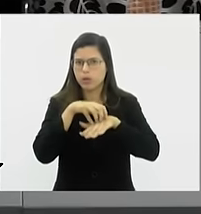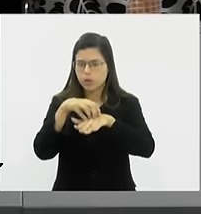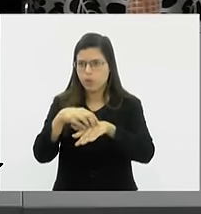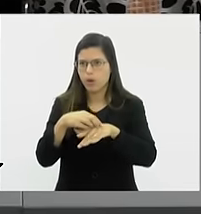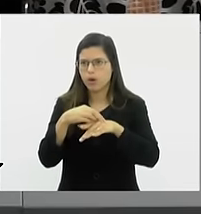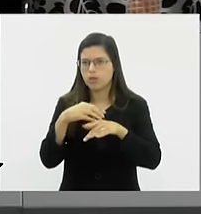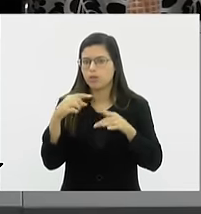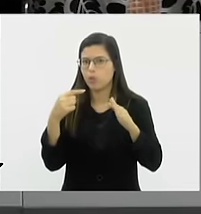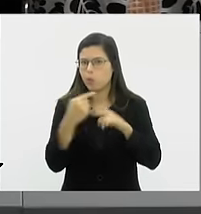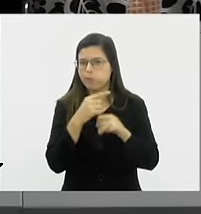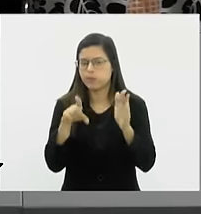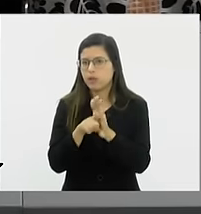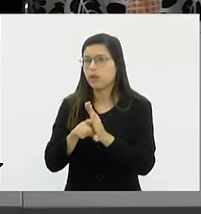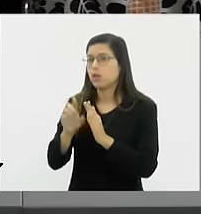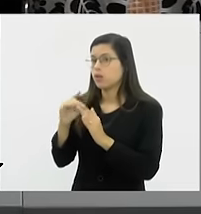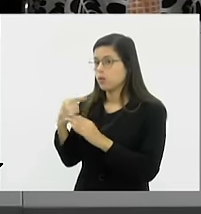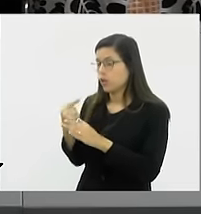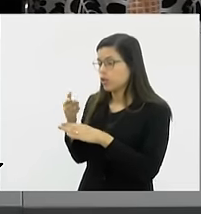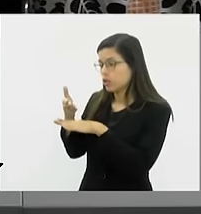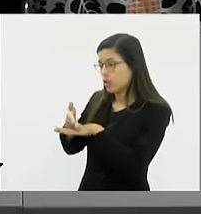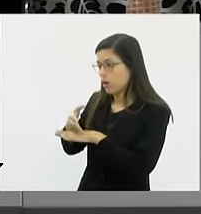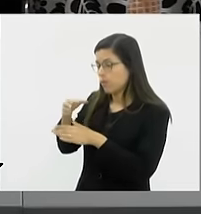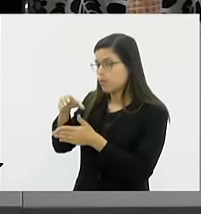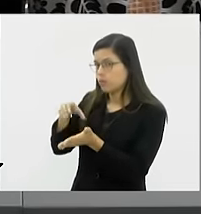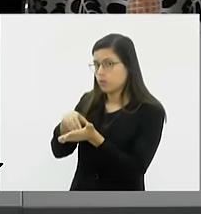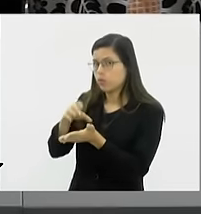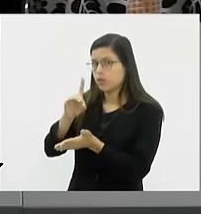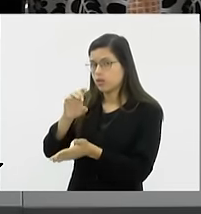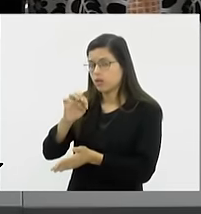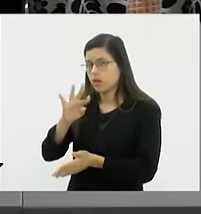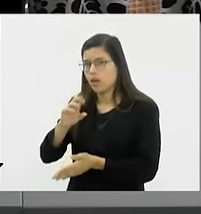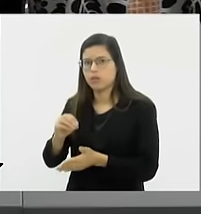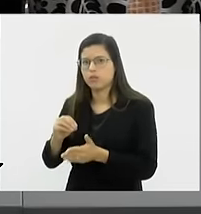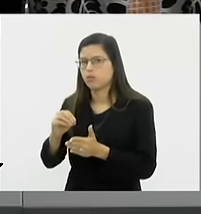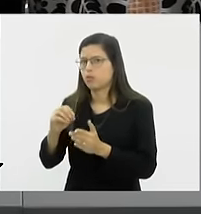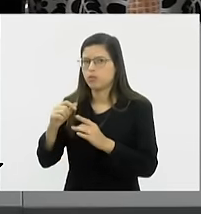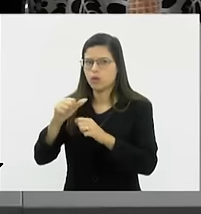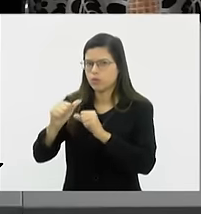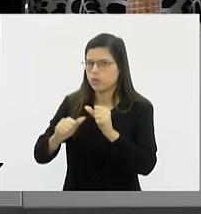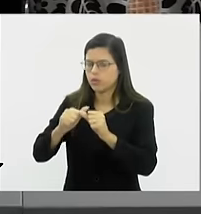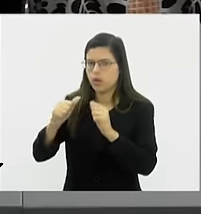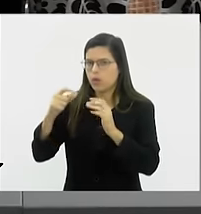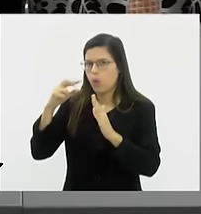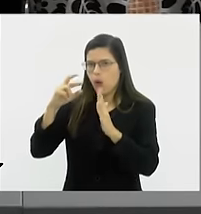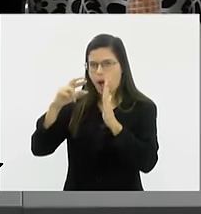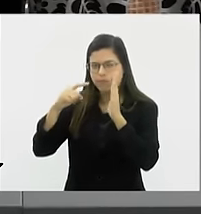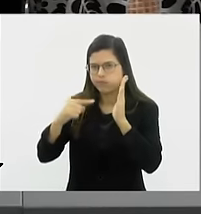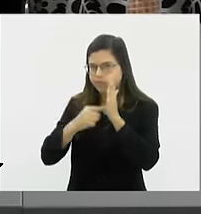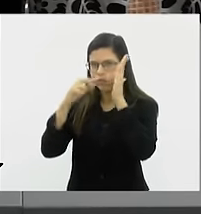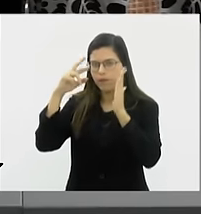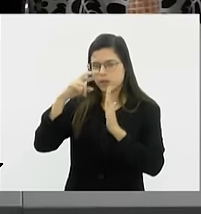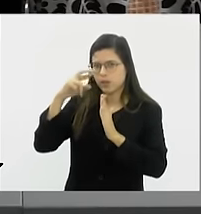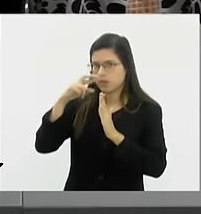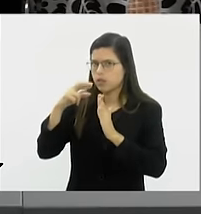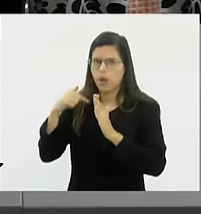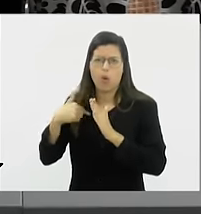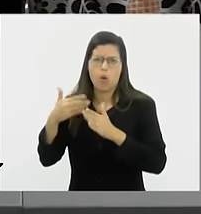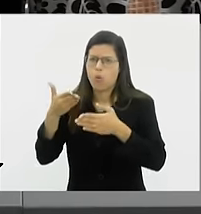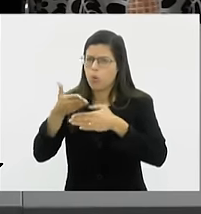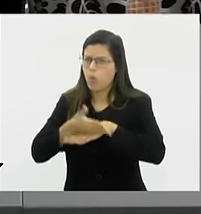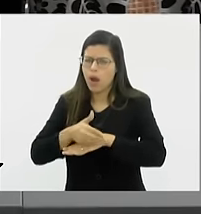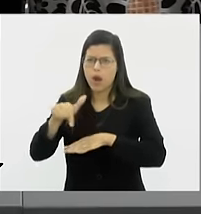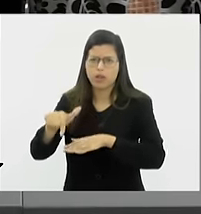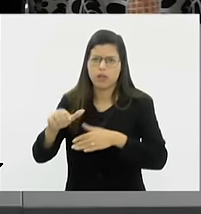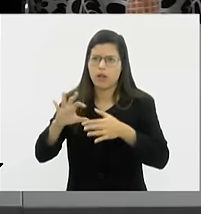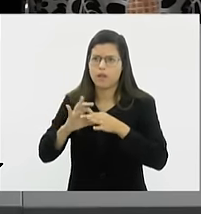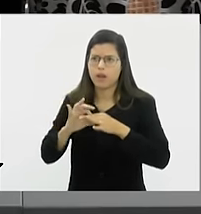já estava lá, uma delegada aposentada, não trocamos a corregedora, tem denúncia, não me meto na corregedoria, ela fica à